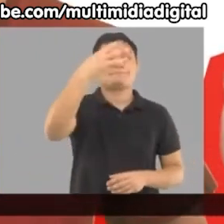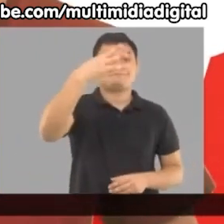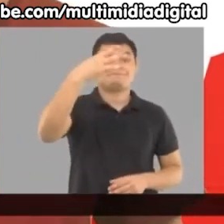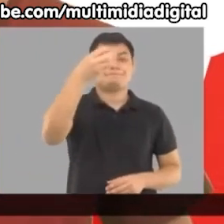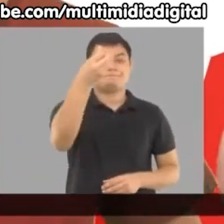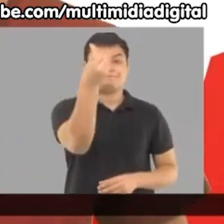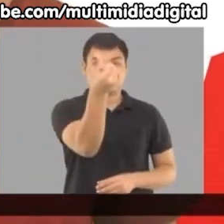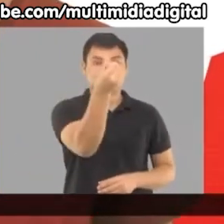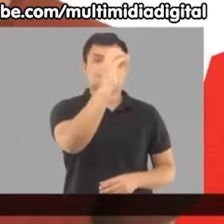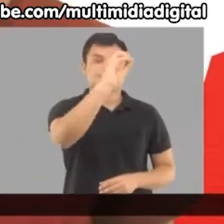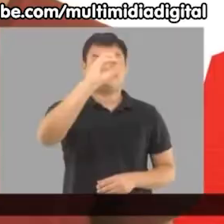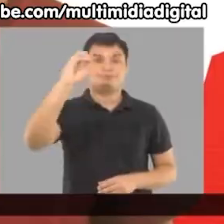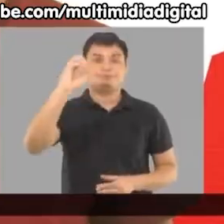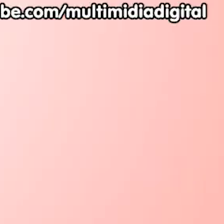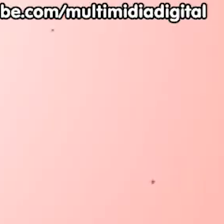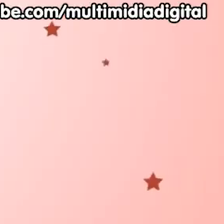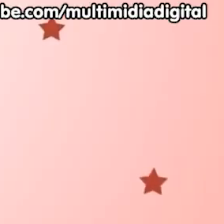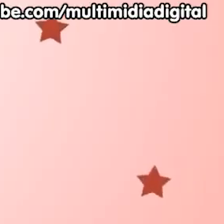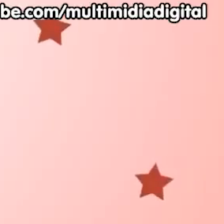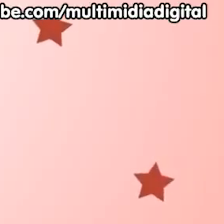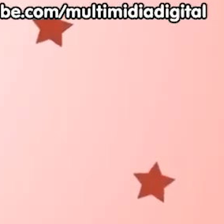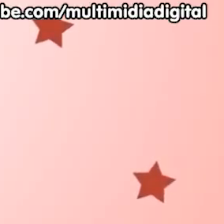Vote Professor Rubens Júnior, 13600.